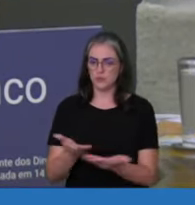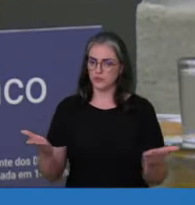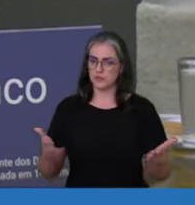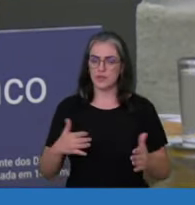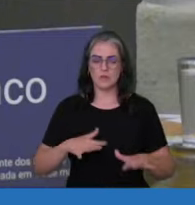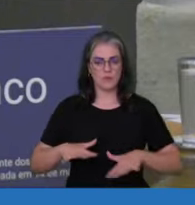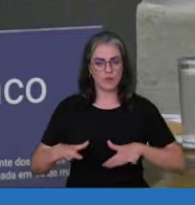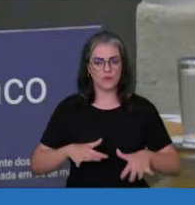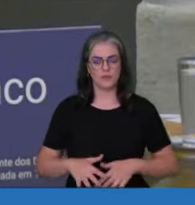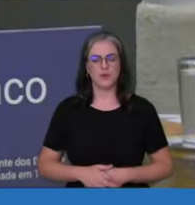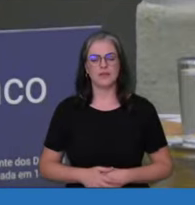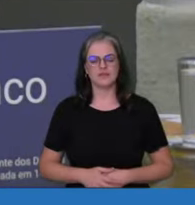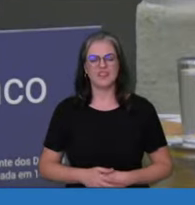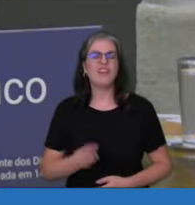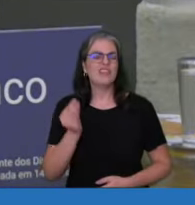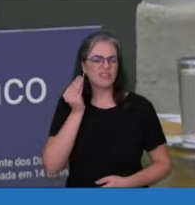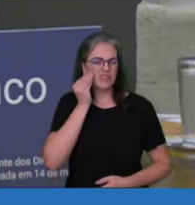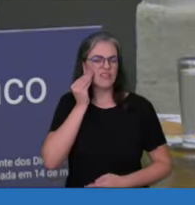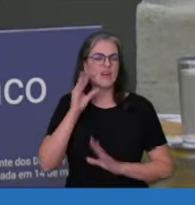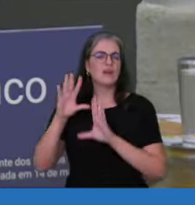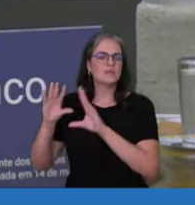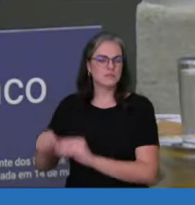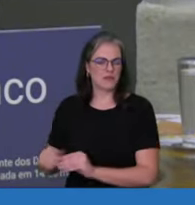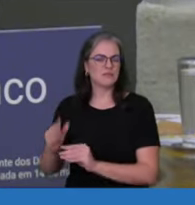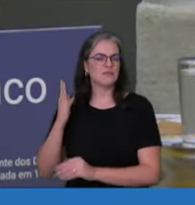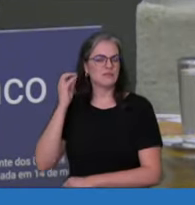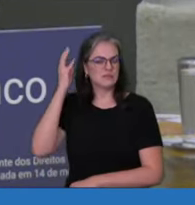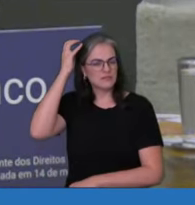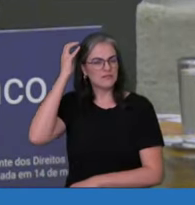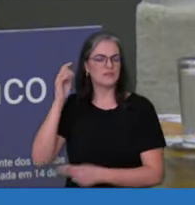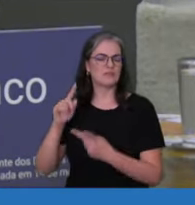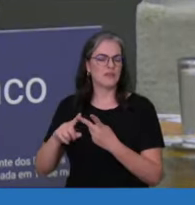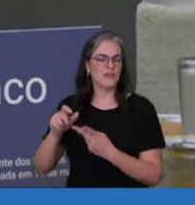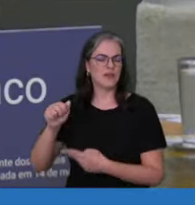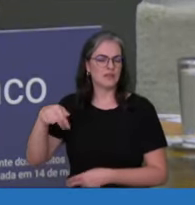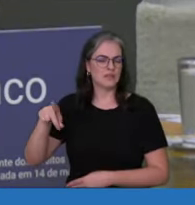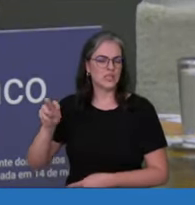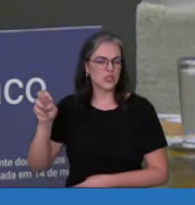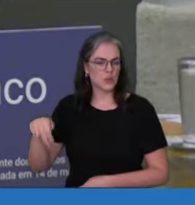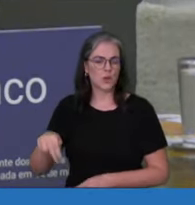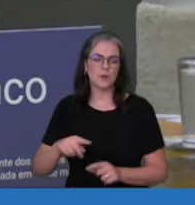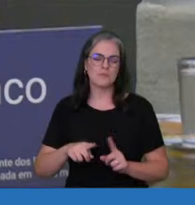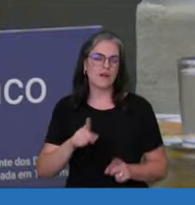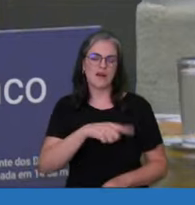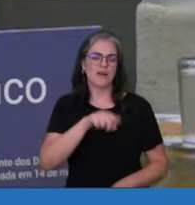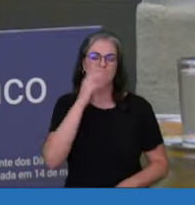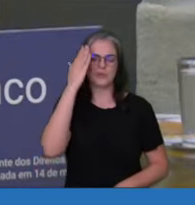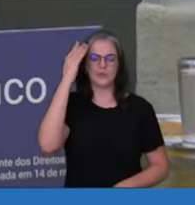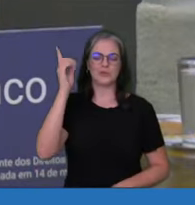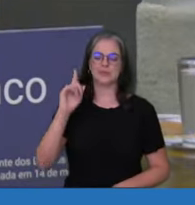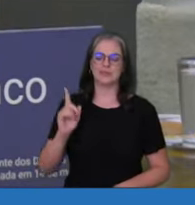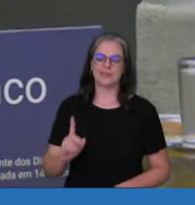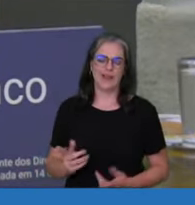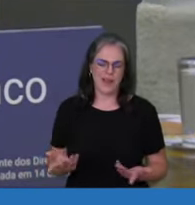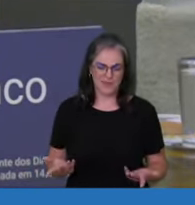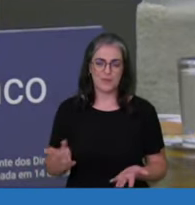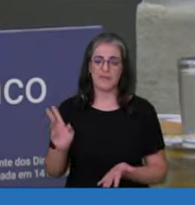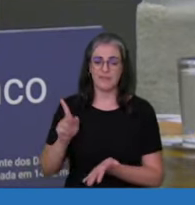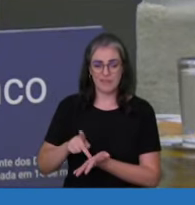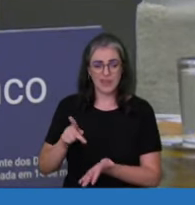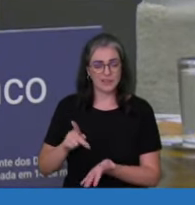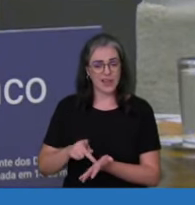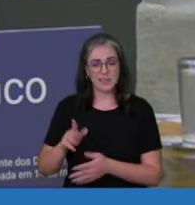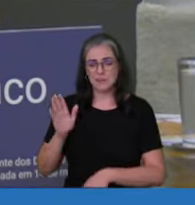Quiseram calar Marielle, quiseram calar Anderson, mas ao querer calar Marielle, não sabiam que estavam, era dando voz mais